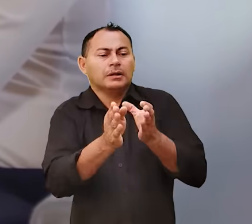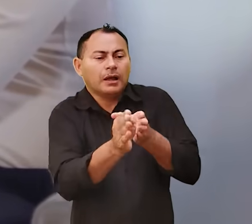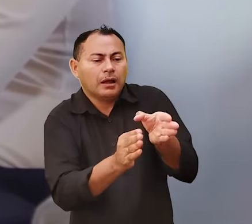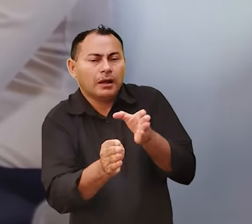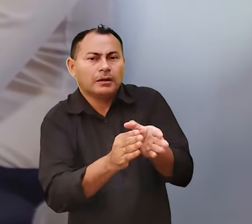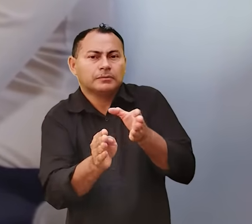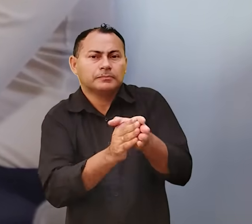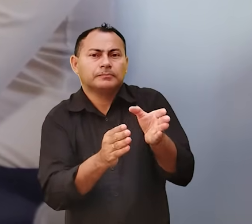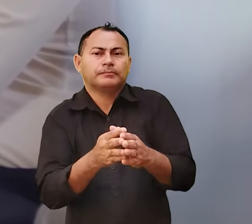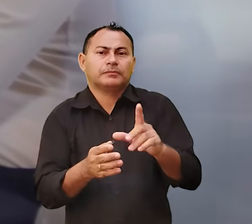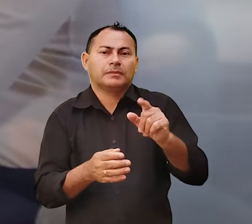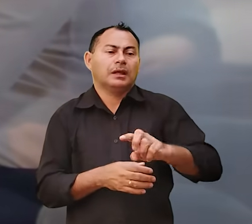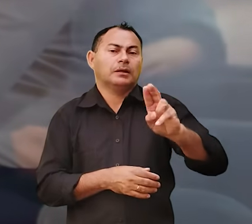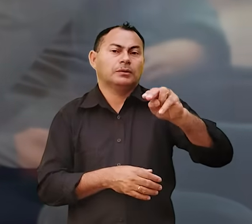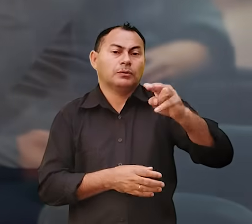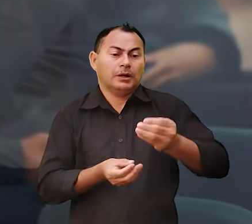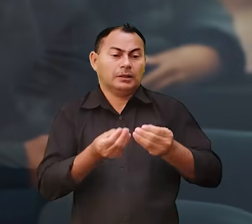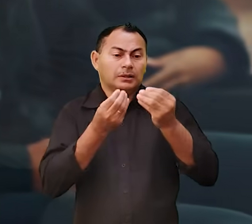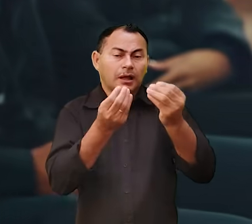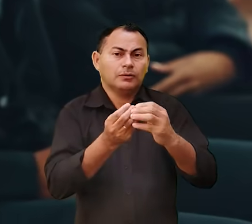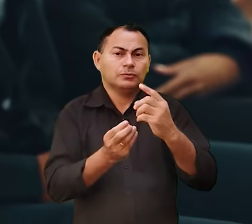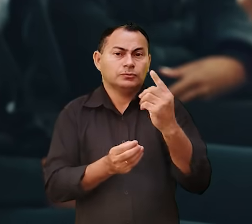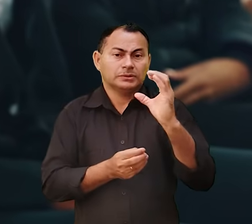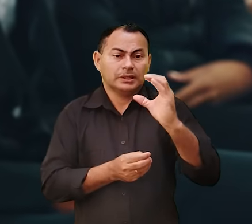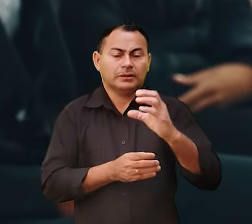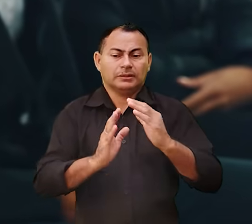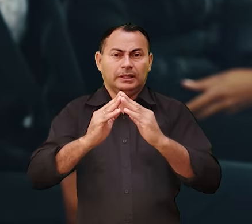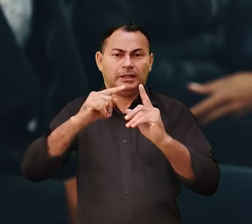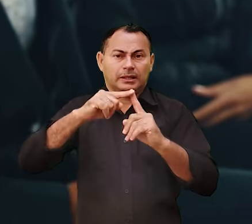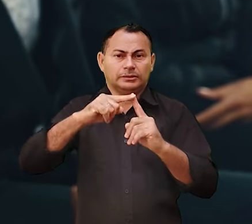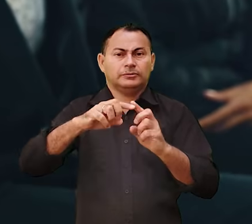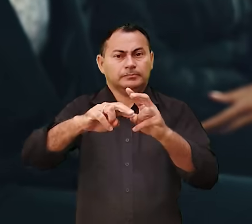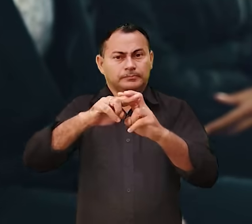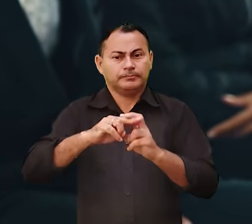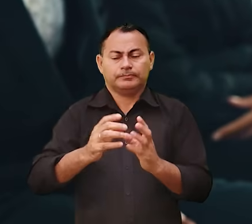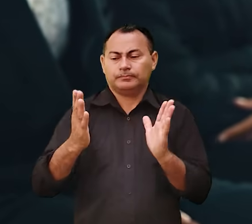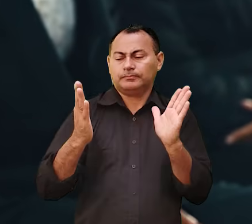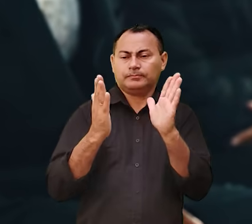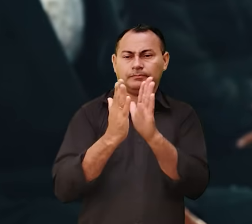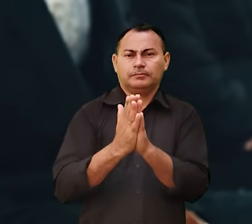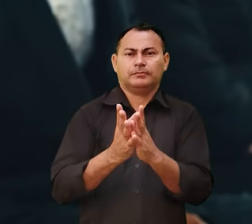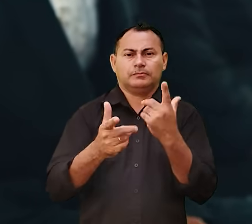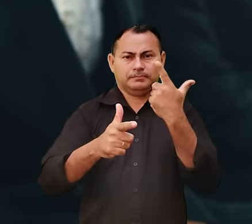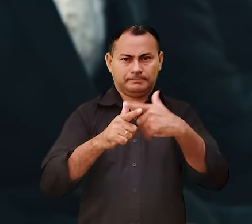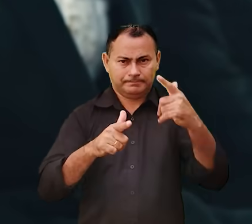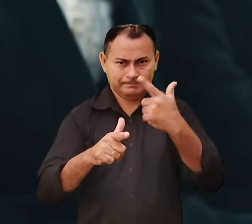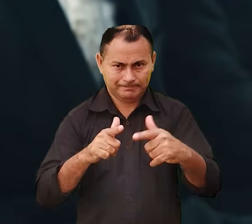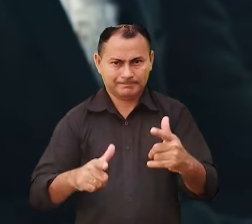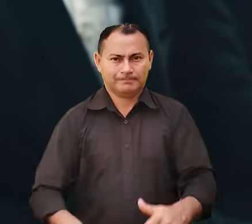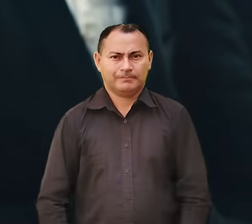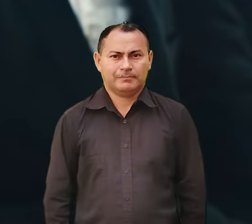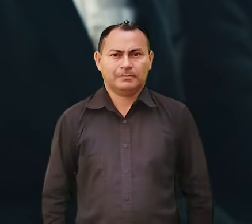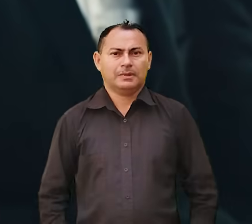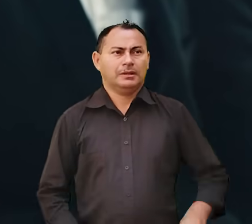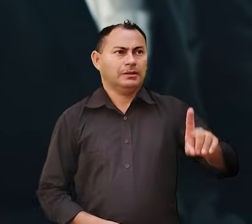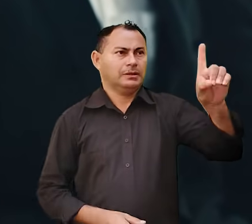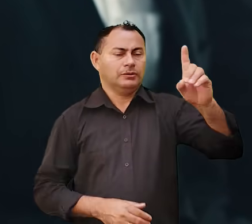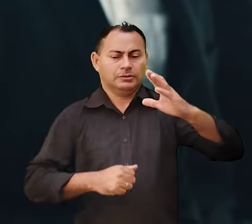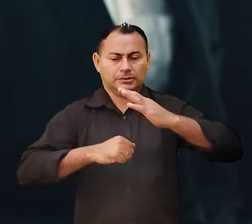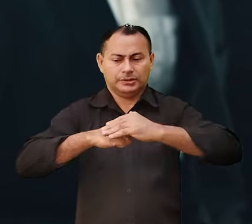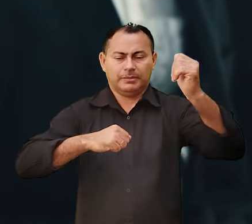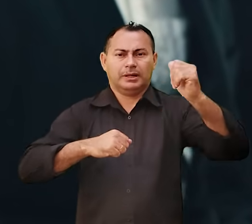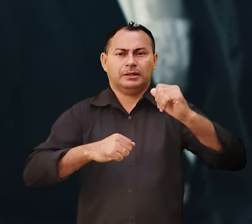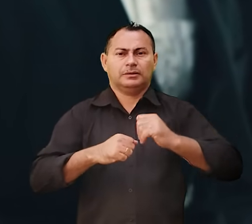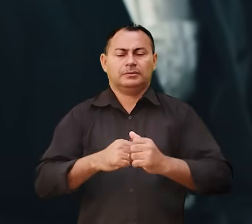buscando aconselhamento. Elas nunca davam um centavo na igreja e por isso enfrentavam tantos problemas. Deus